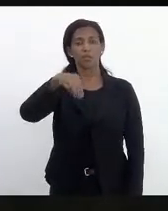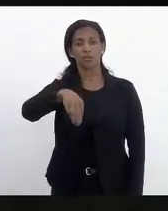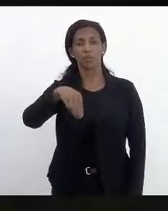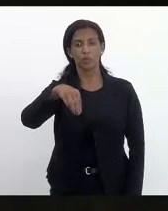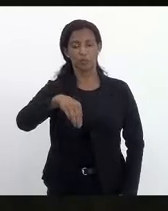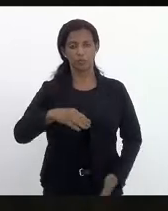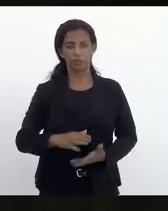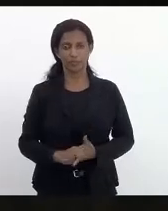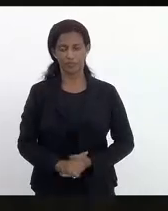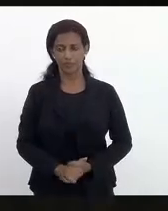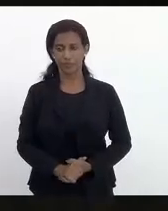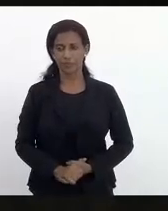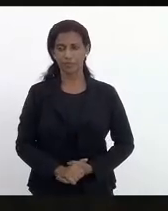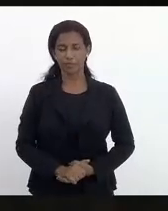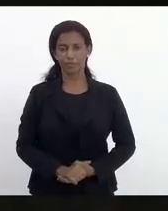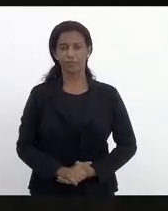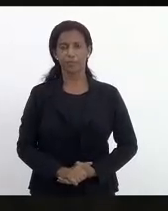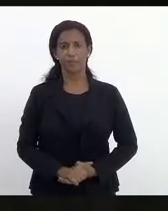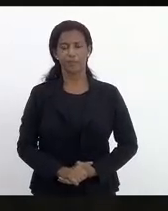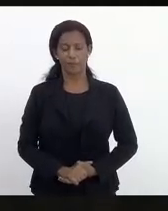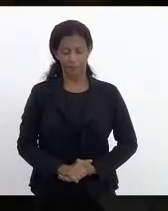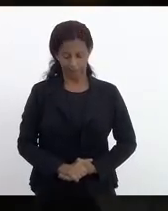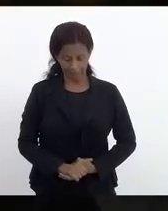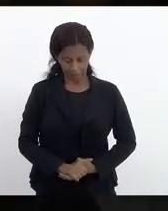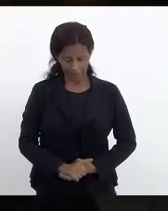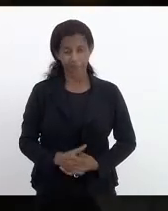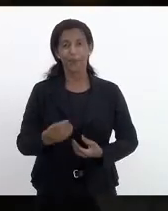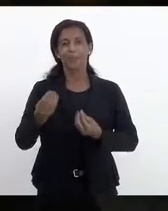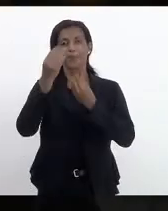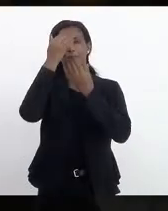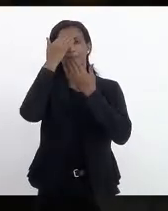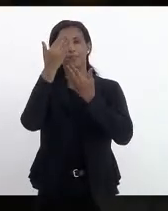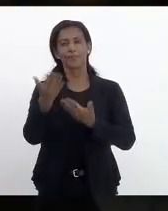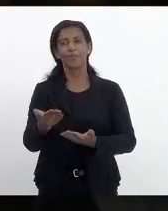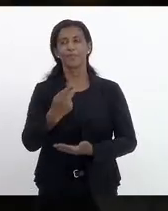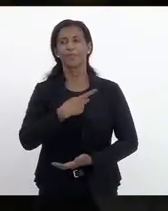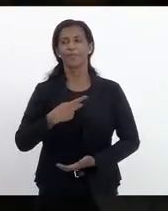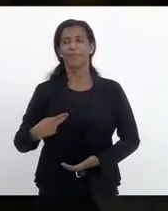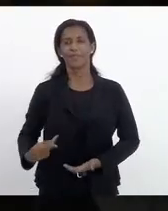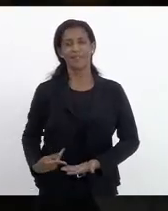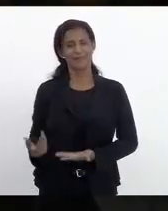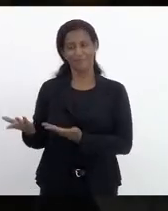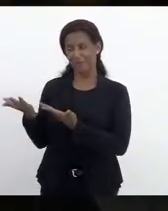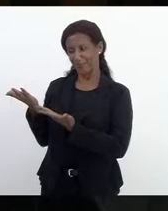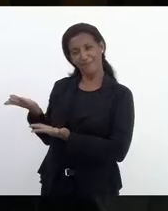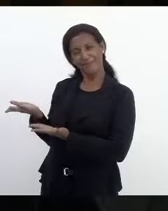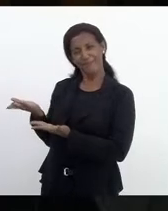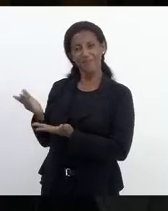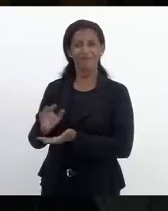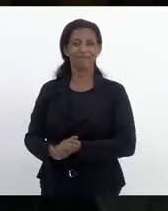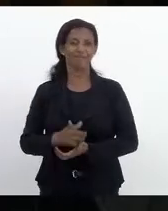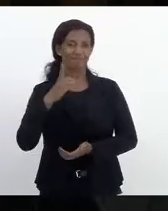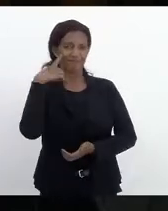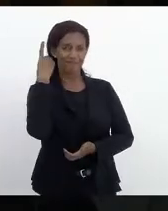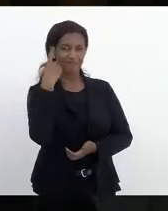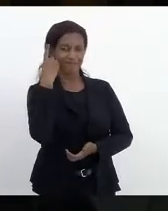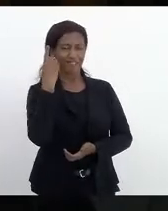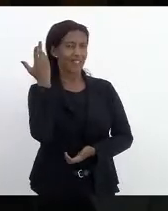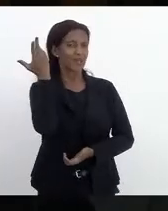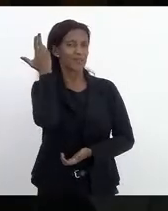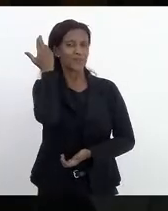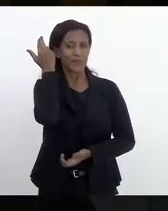sua intervenção e obrigado senhor presidente em exercício Deputado